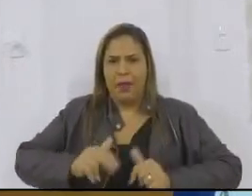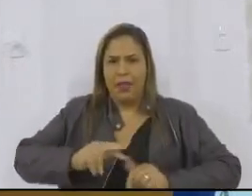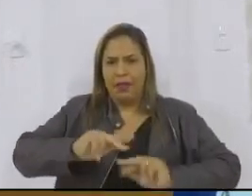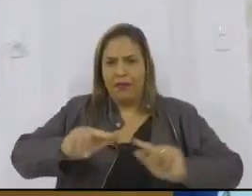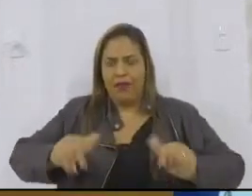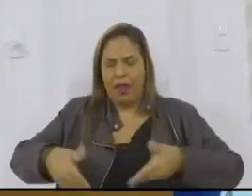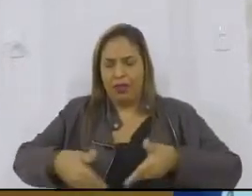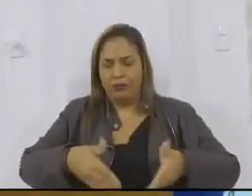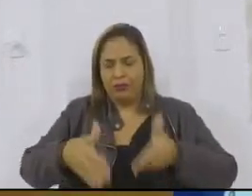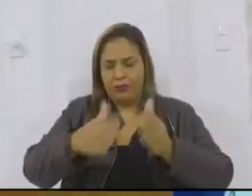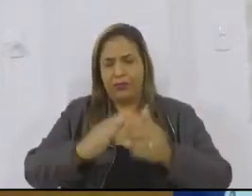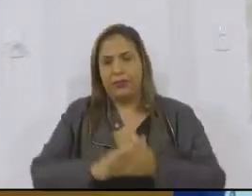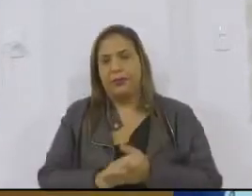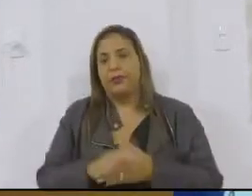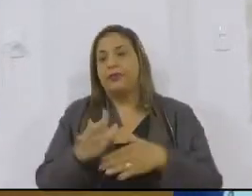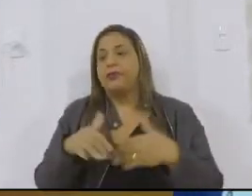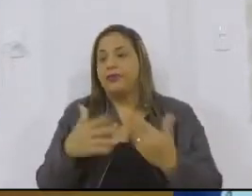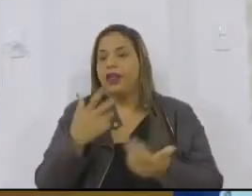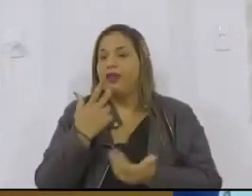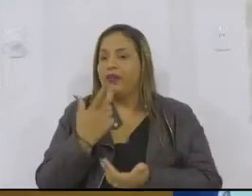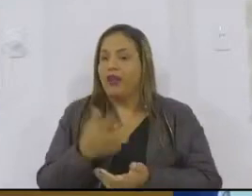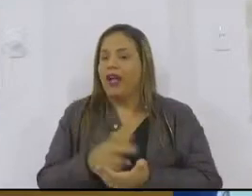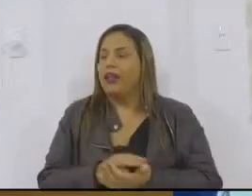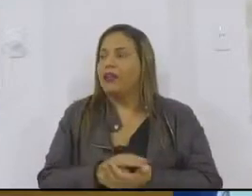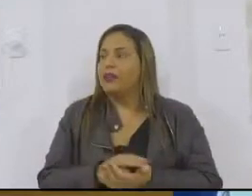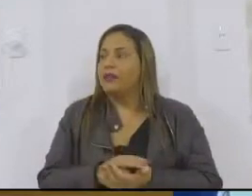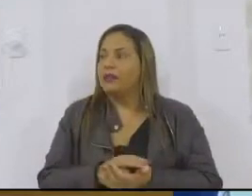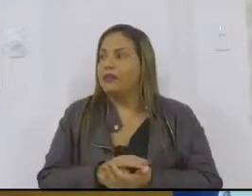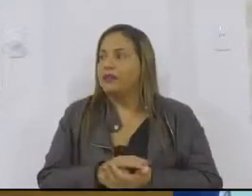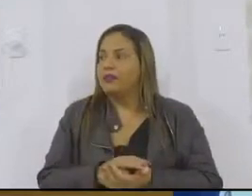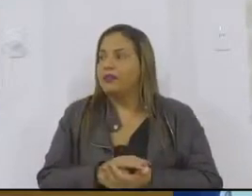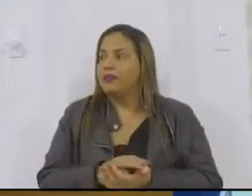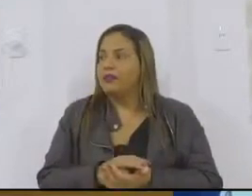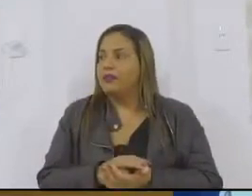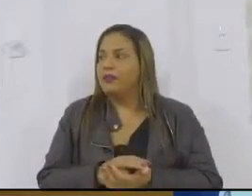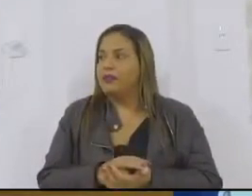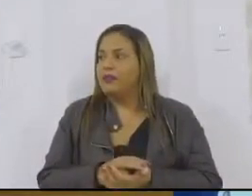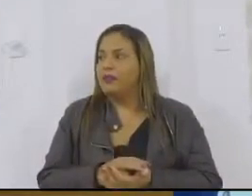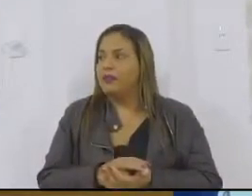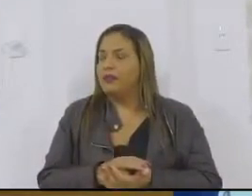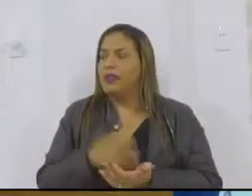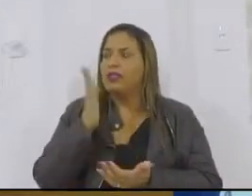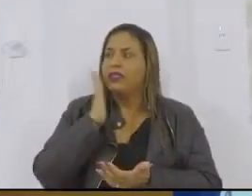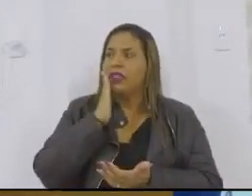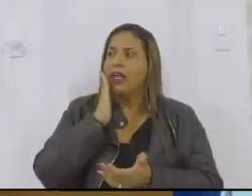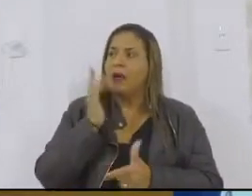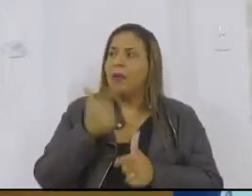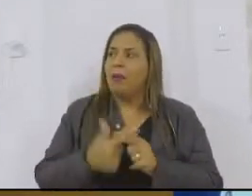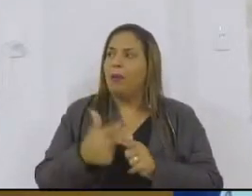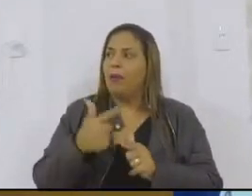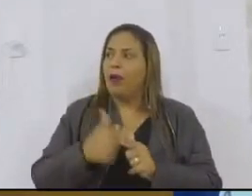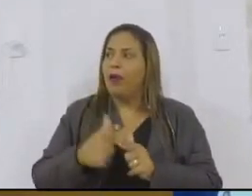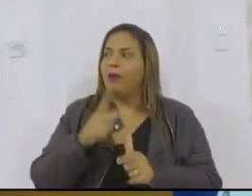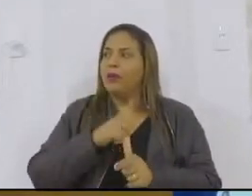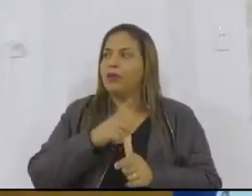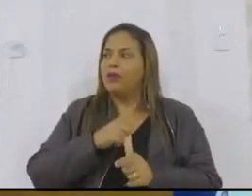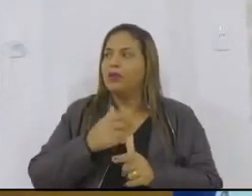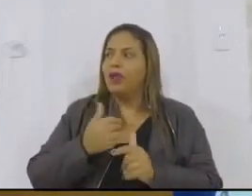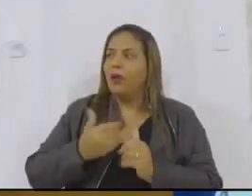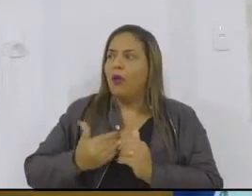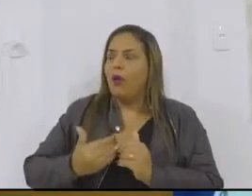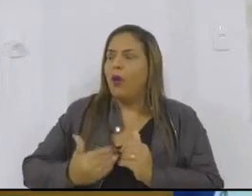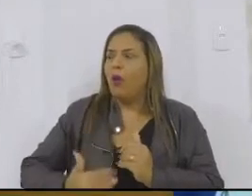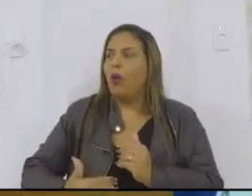aqui, quando eu falo da educação, a gente sabe do problema que nós tivemos na ausência, ao longo do ano de